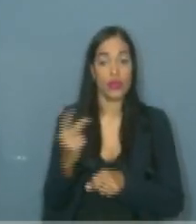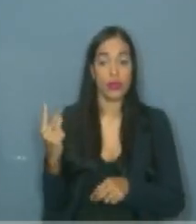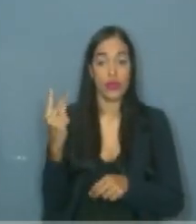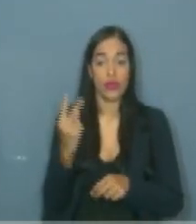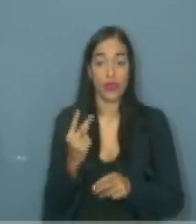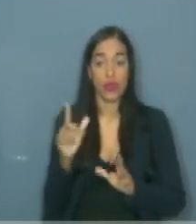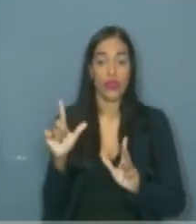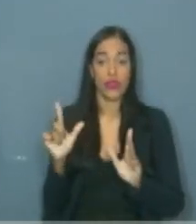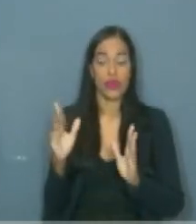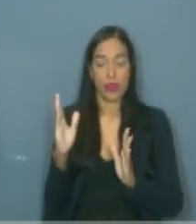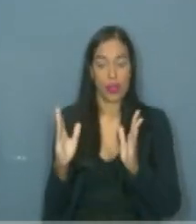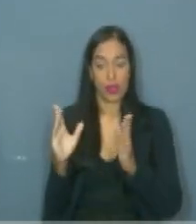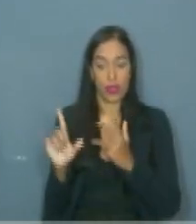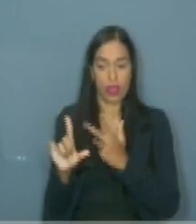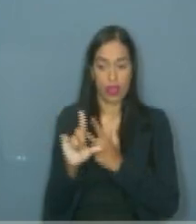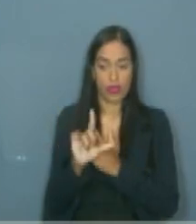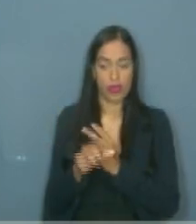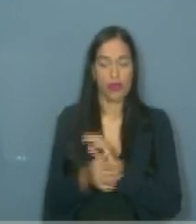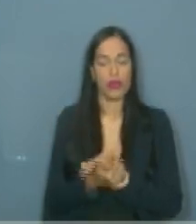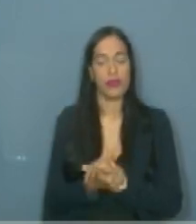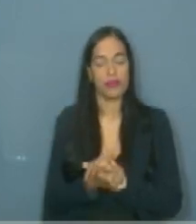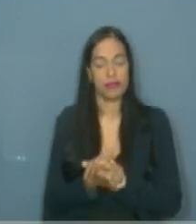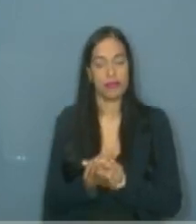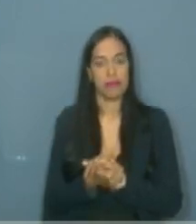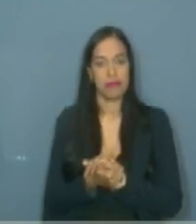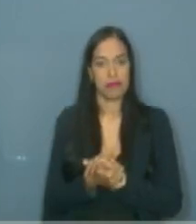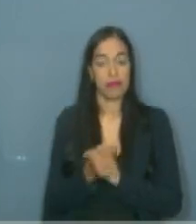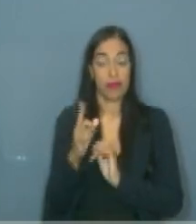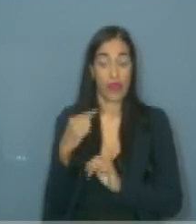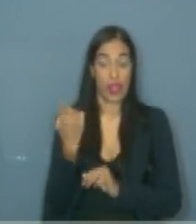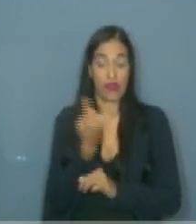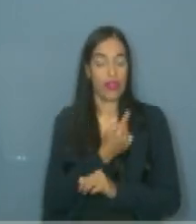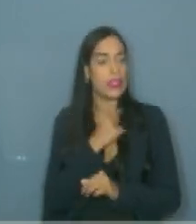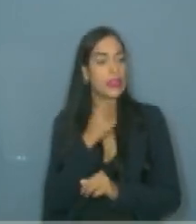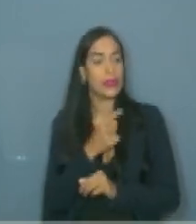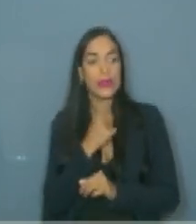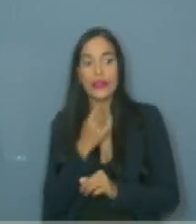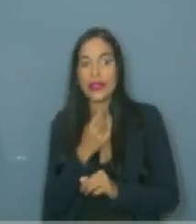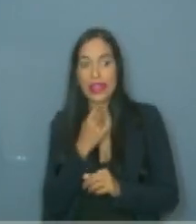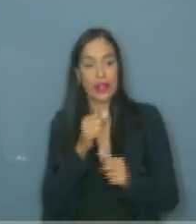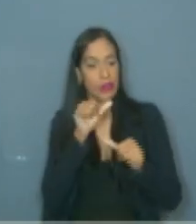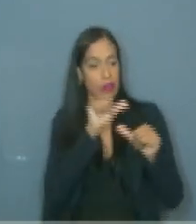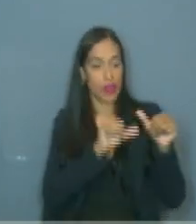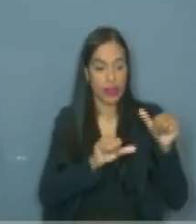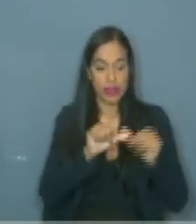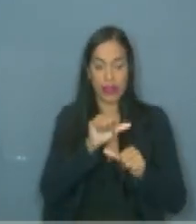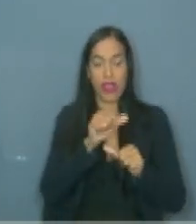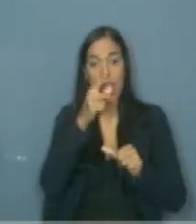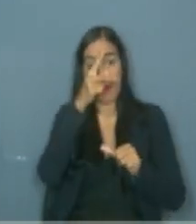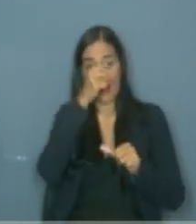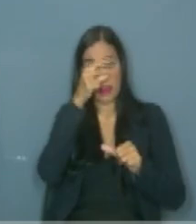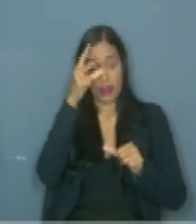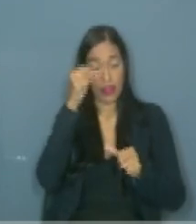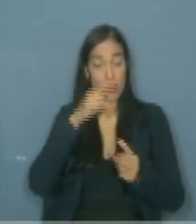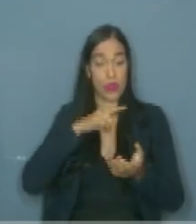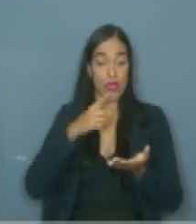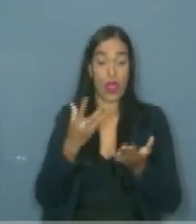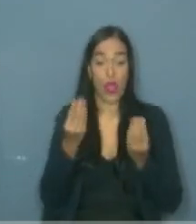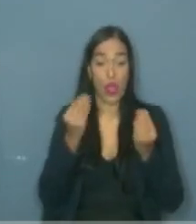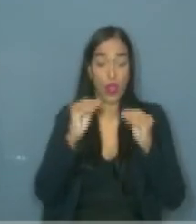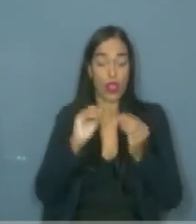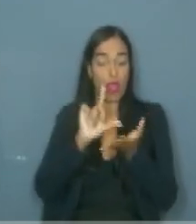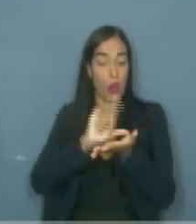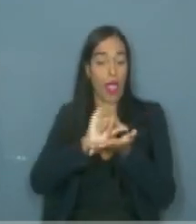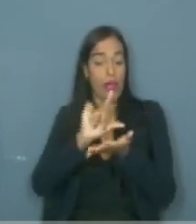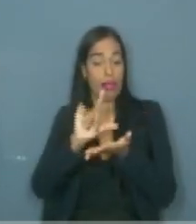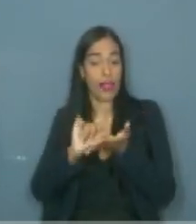legislaturas. Existe um grau de suplementaridade, da mesma forma com que a gente não consegue mexer, a prefeitura coloca um artigo que permite